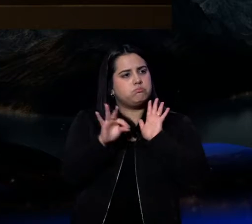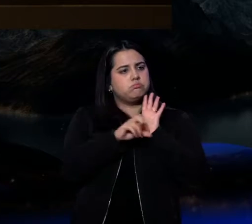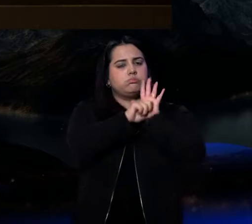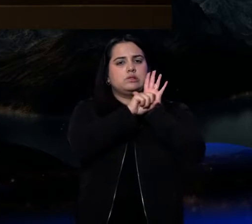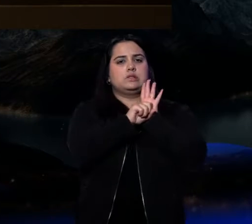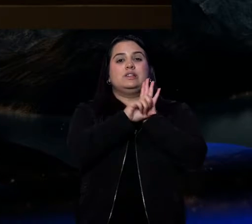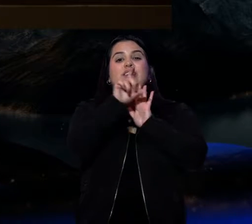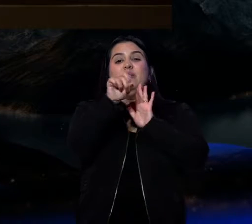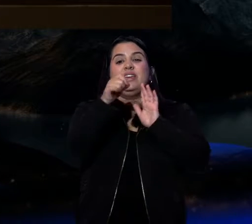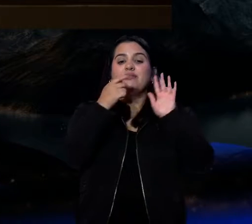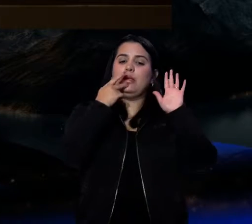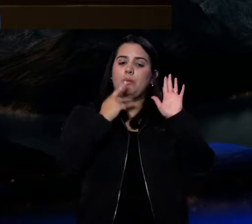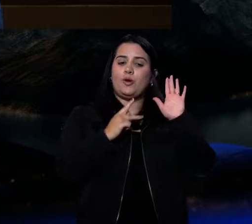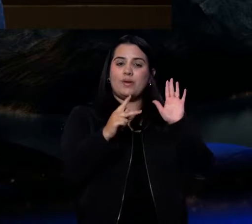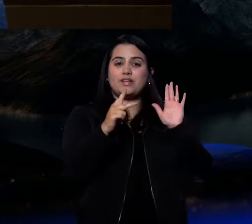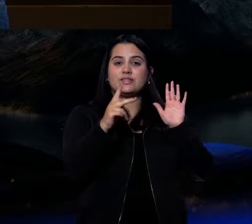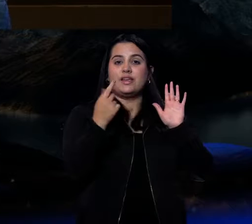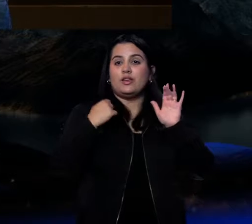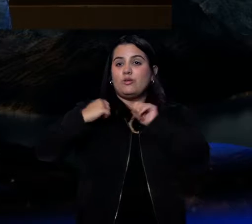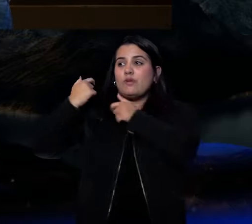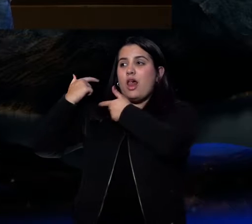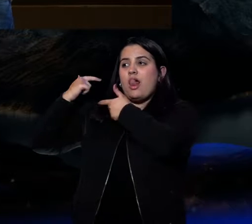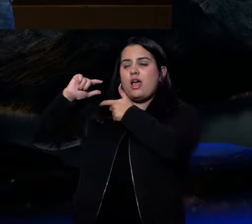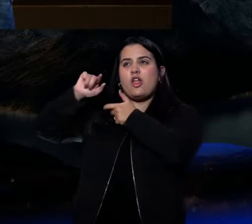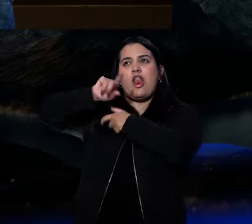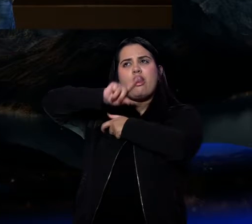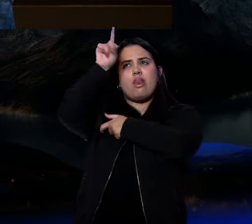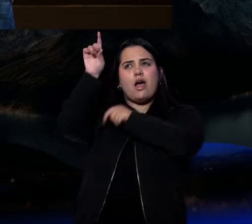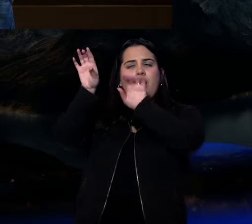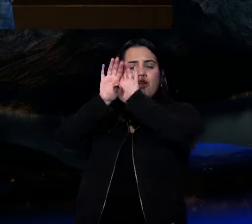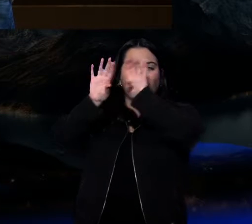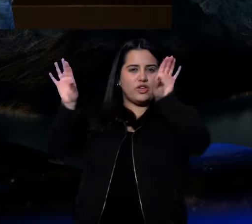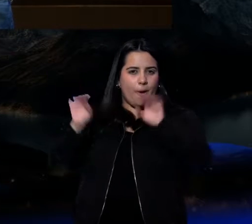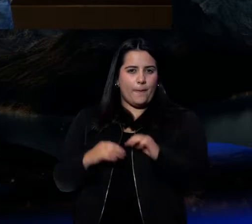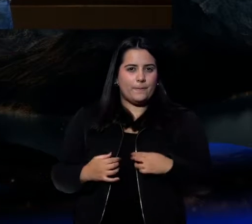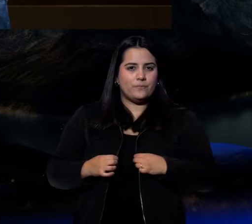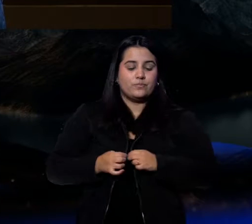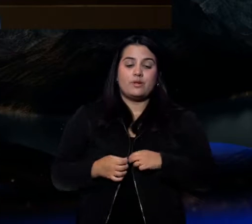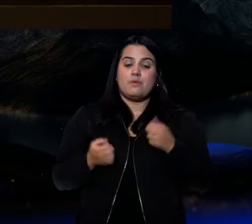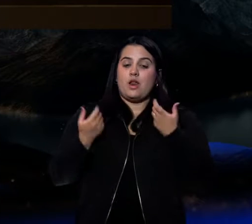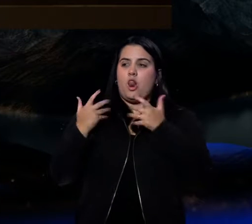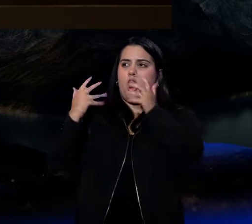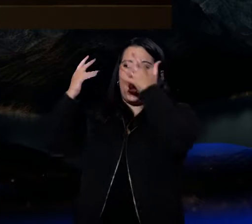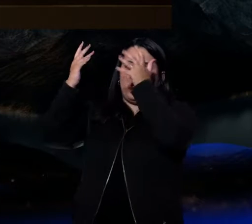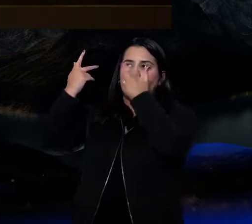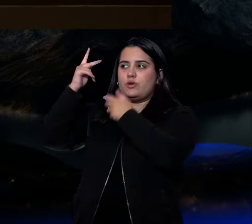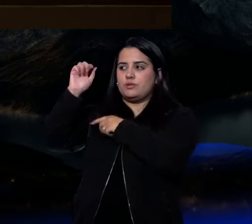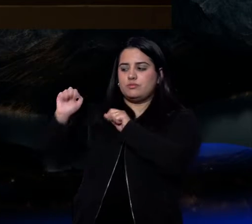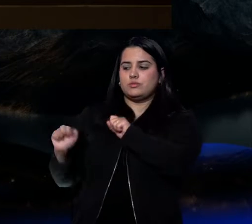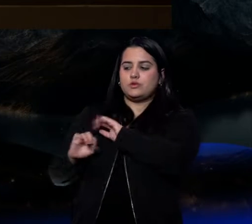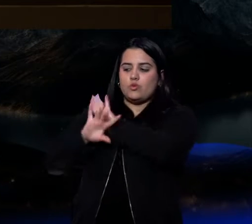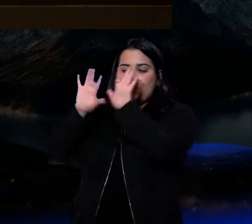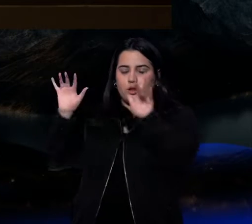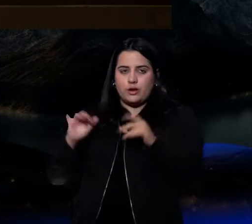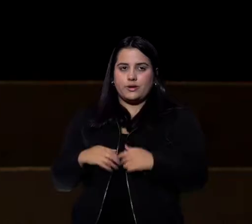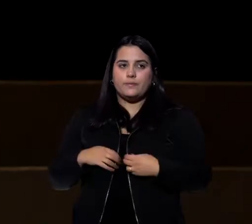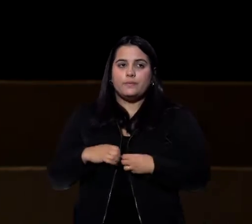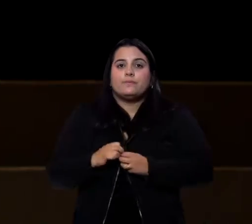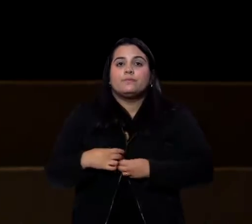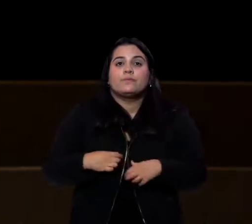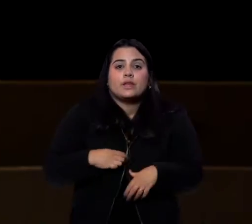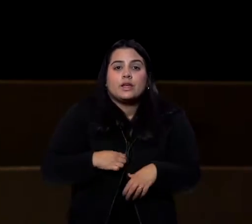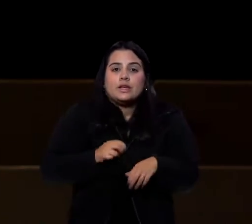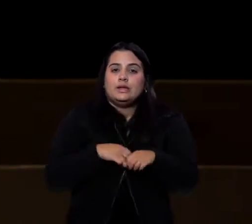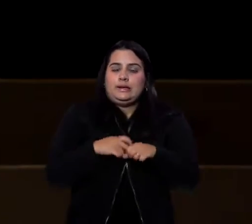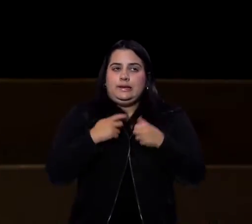é a garantia da nossa herança até a redenção daqueles que pertencem a Deus, para o louvor da sua glória. Ou seja, o